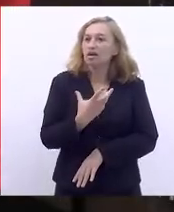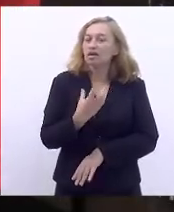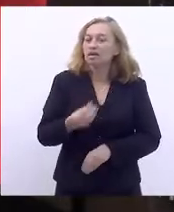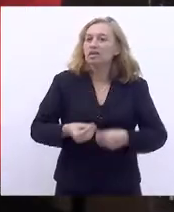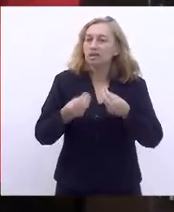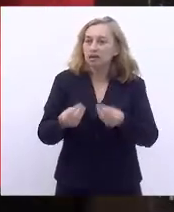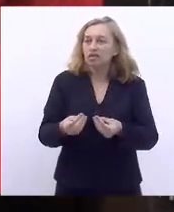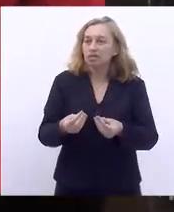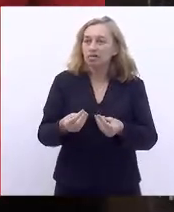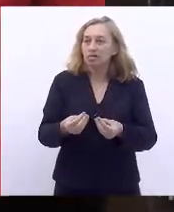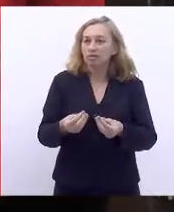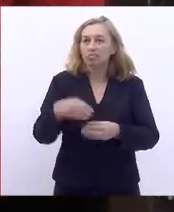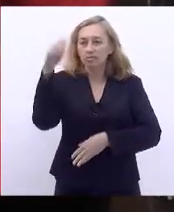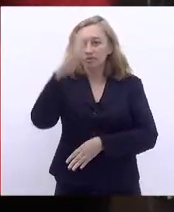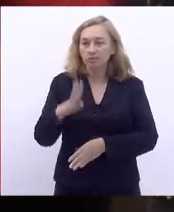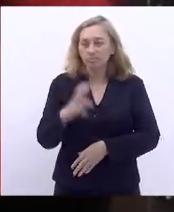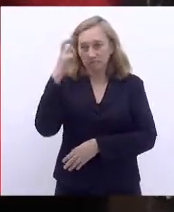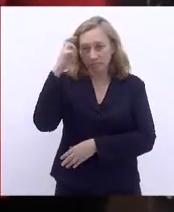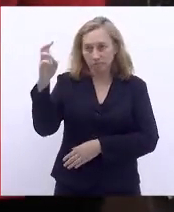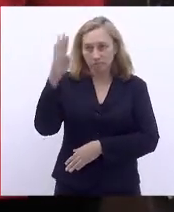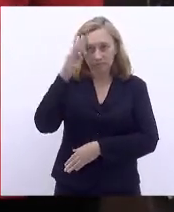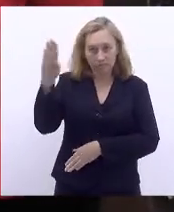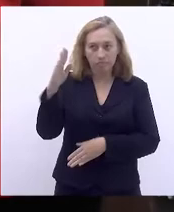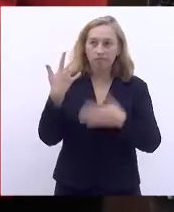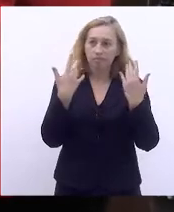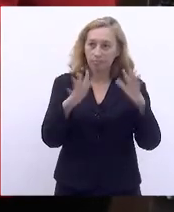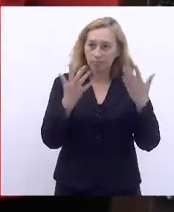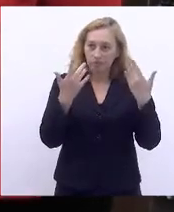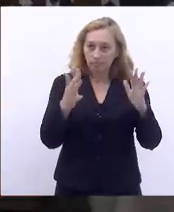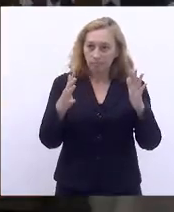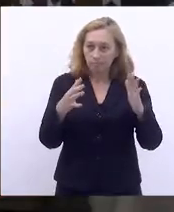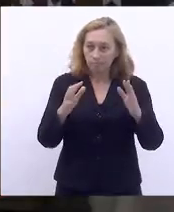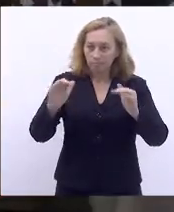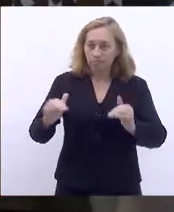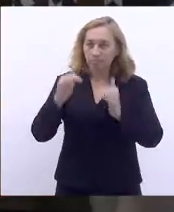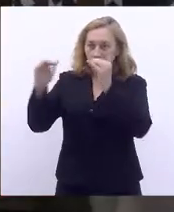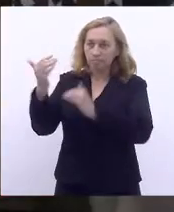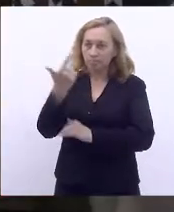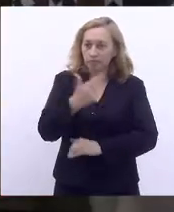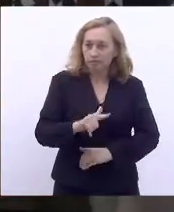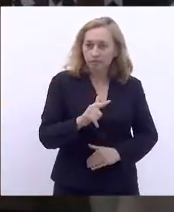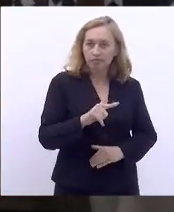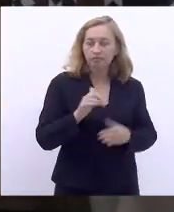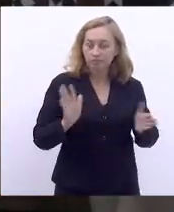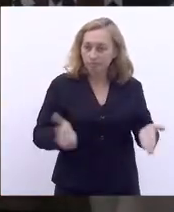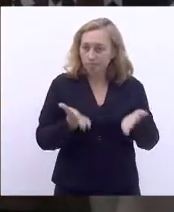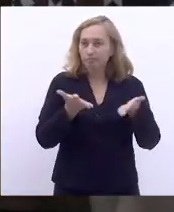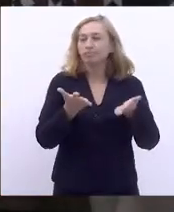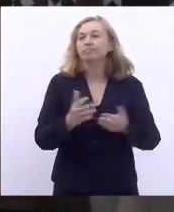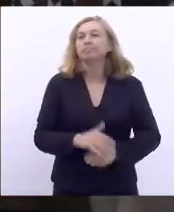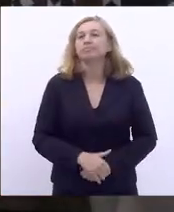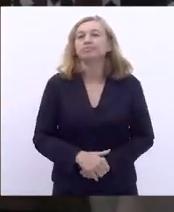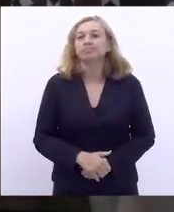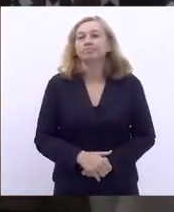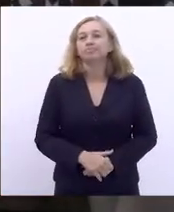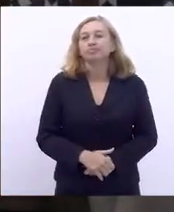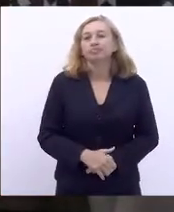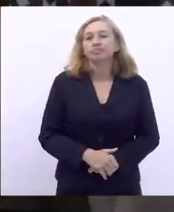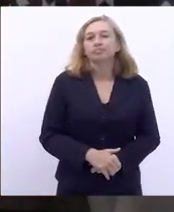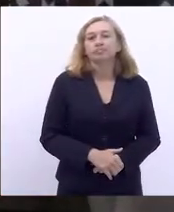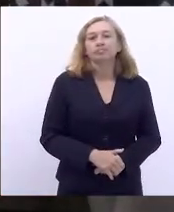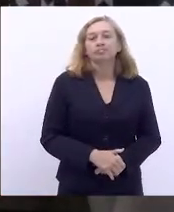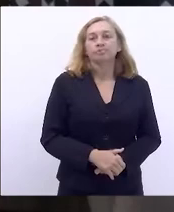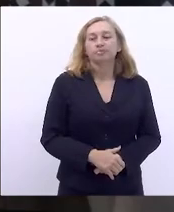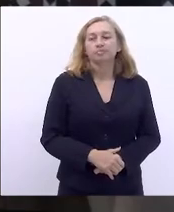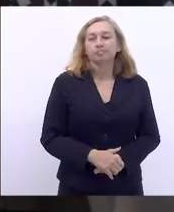essa cultura fundamental. Então, parabenizar Vossa Excelência mais uma vez por essa iniciativa. E o